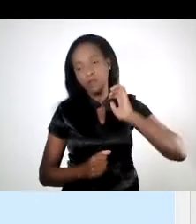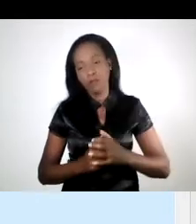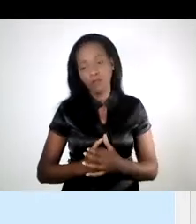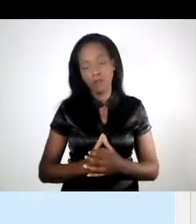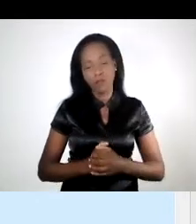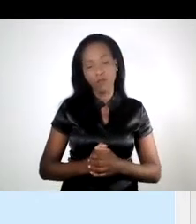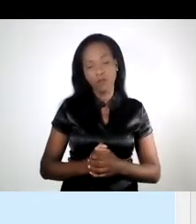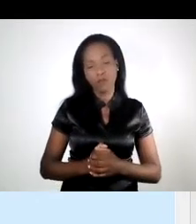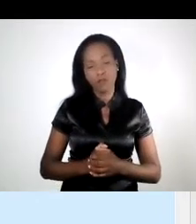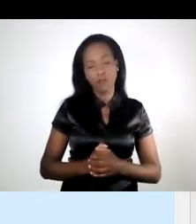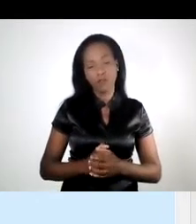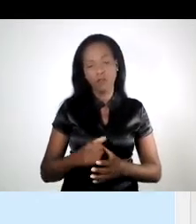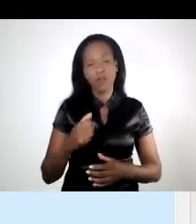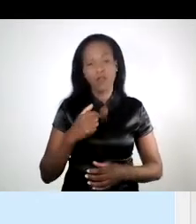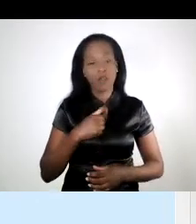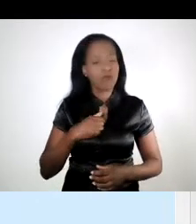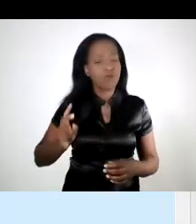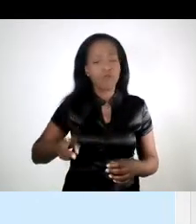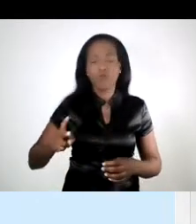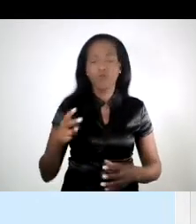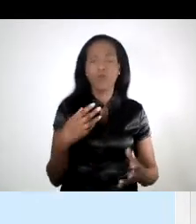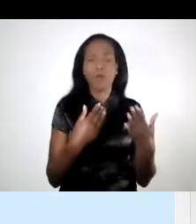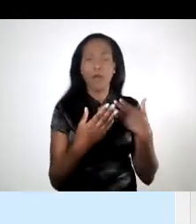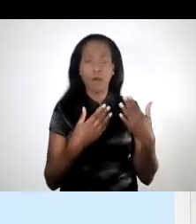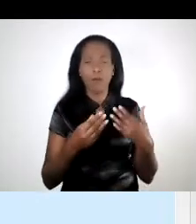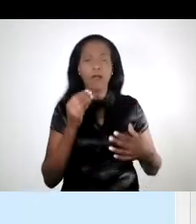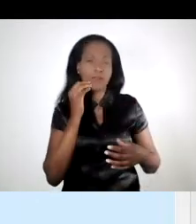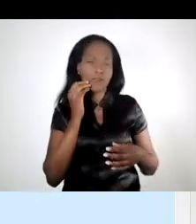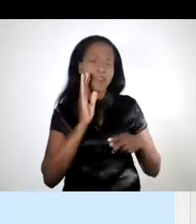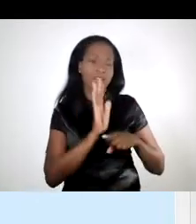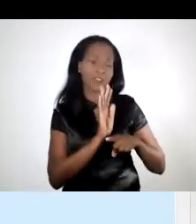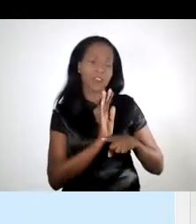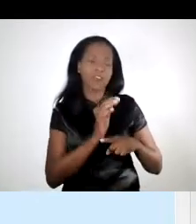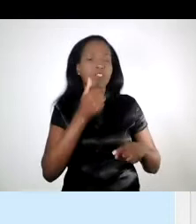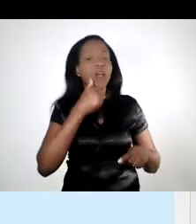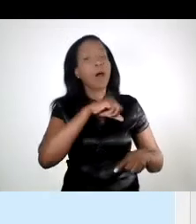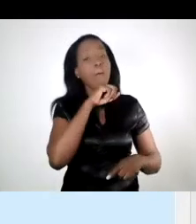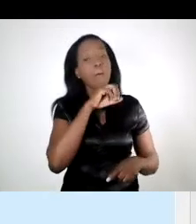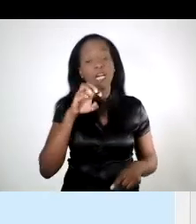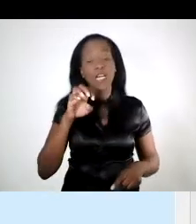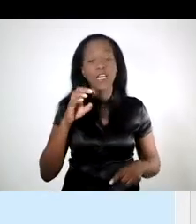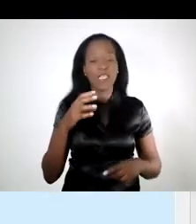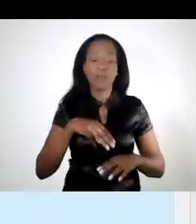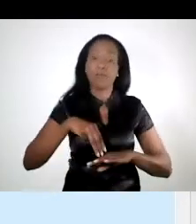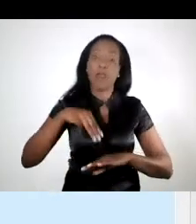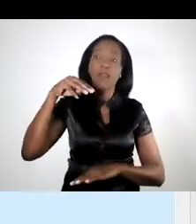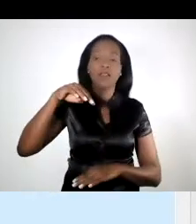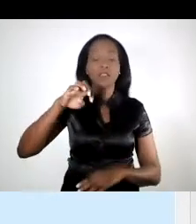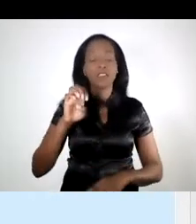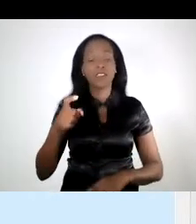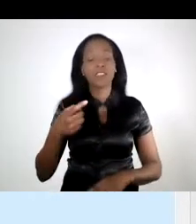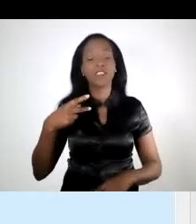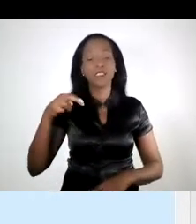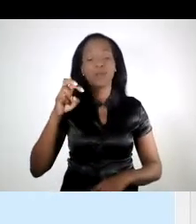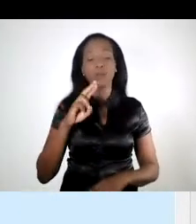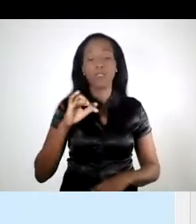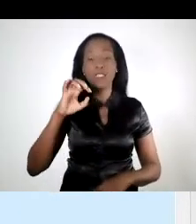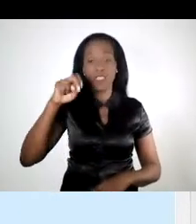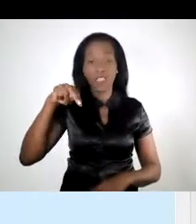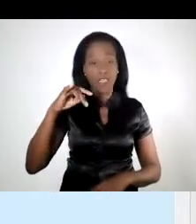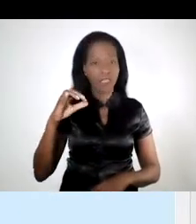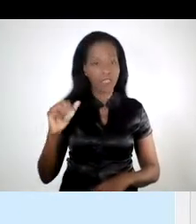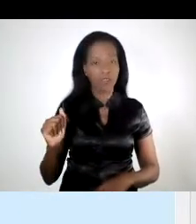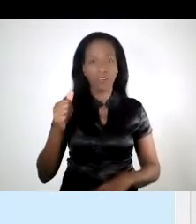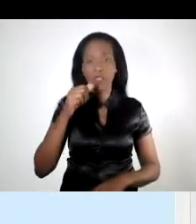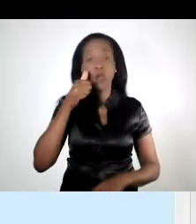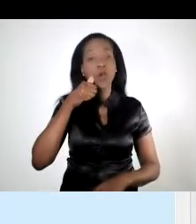Eu segui a prosa tentando acalmar minha mãe, mestra experiência, avó dos meus filhos. Algumas